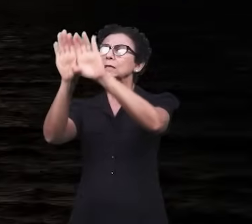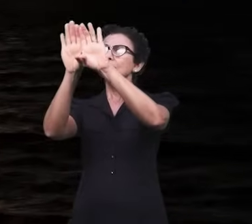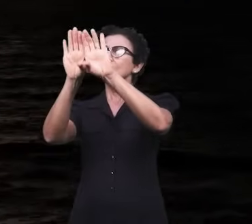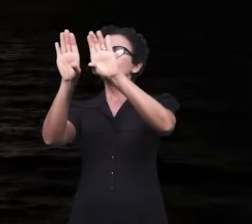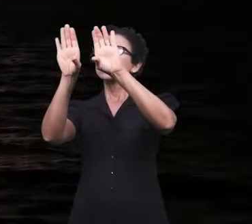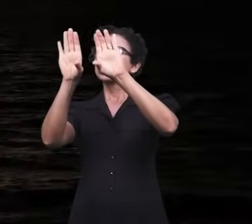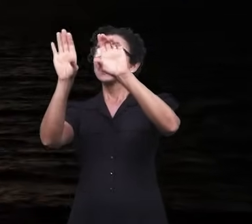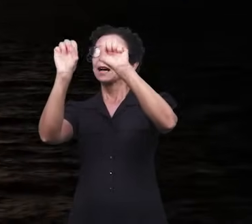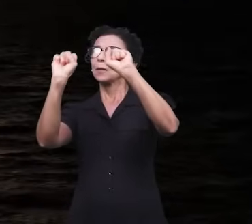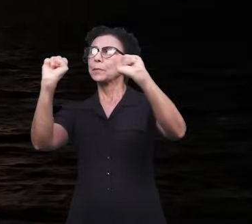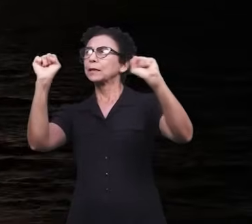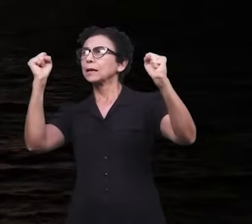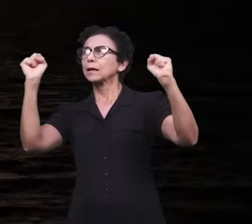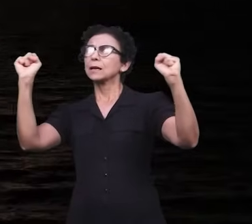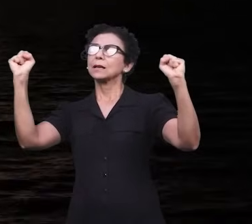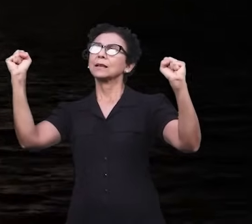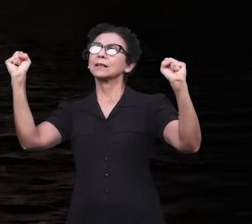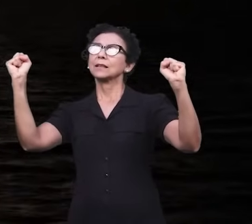os céus se